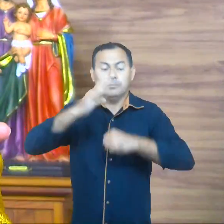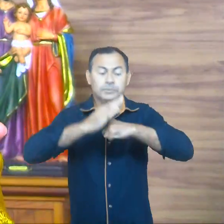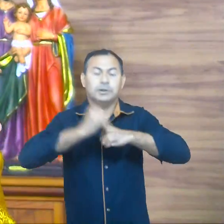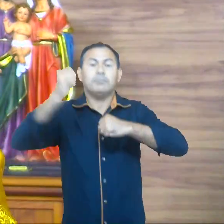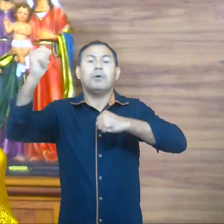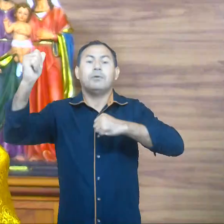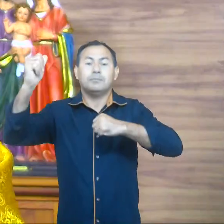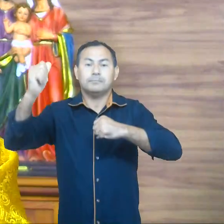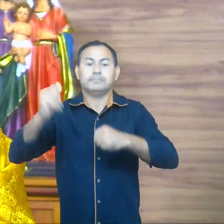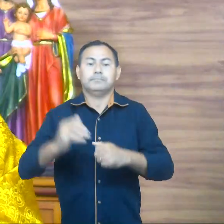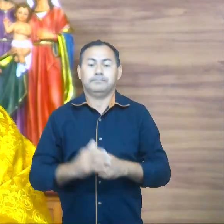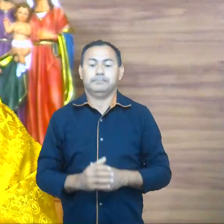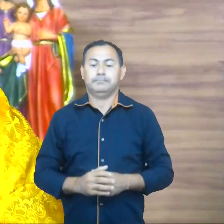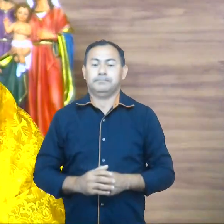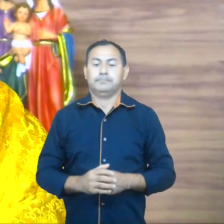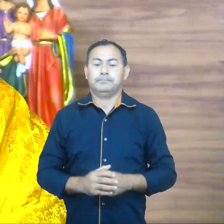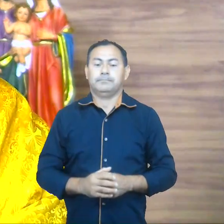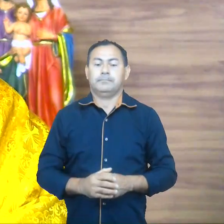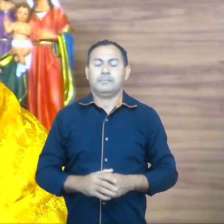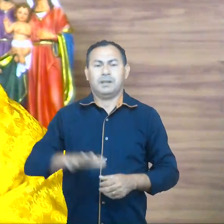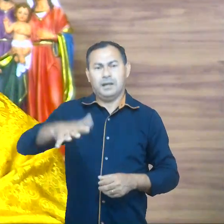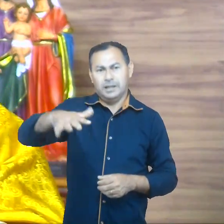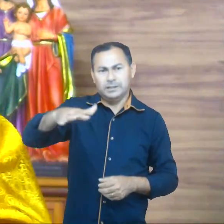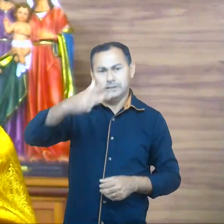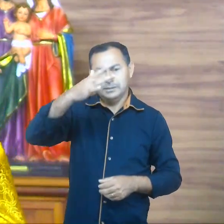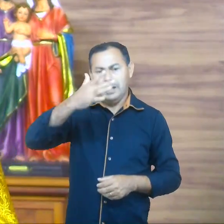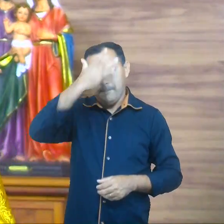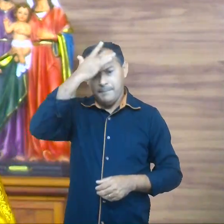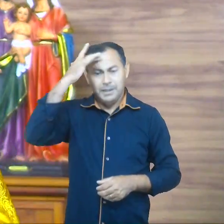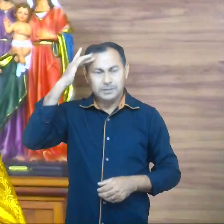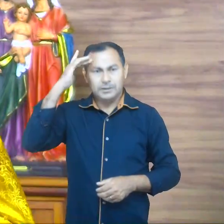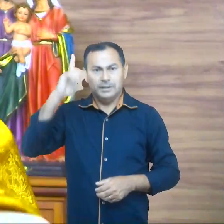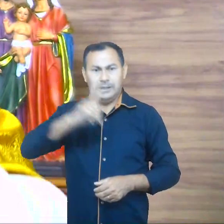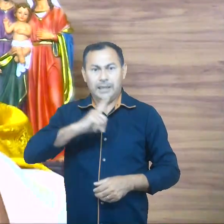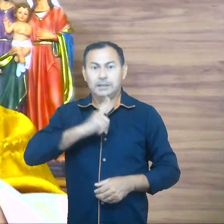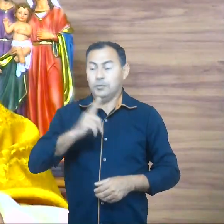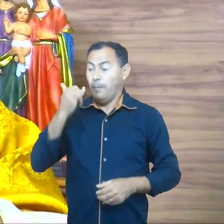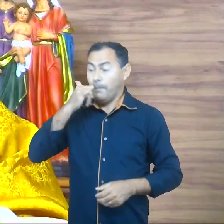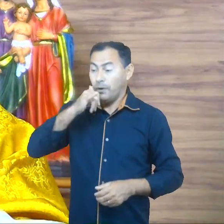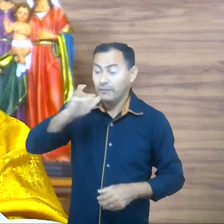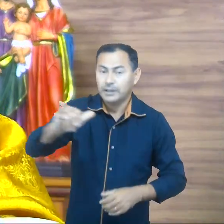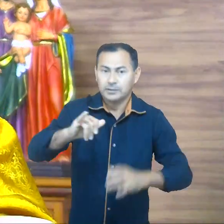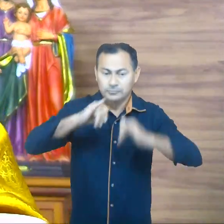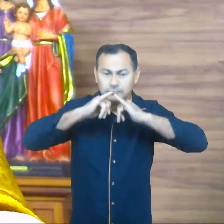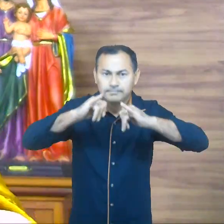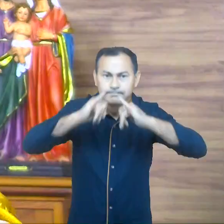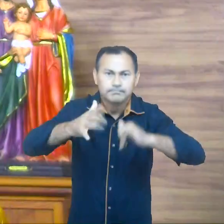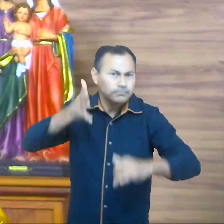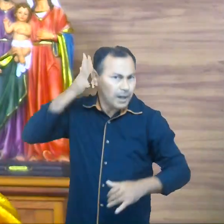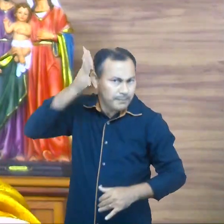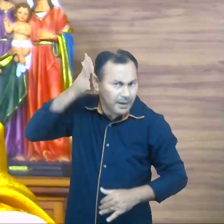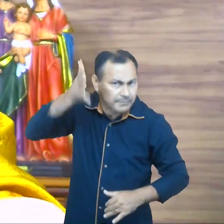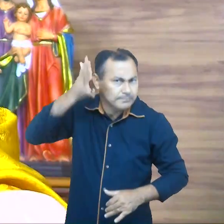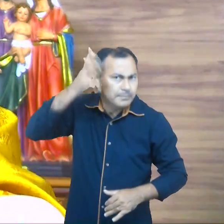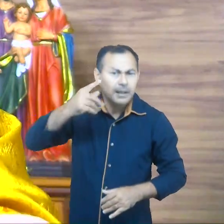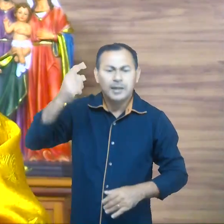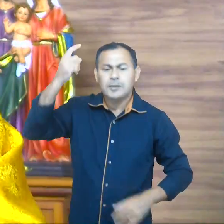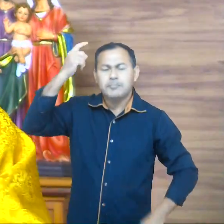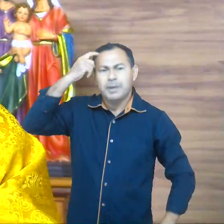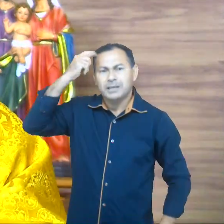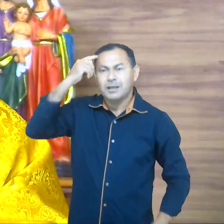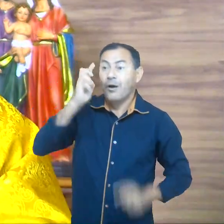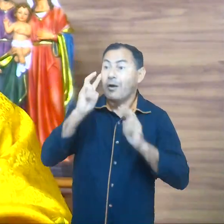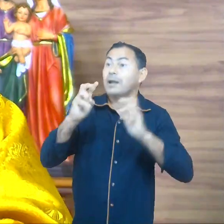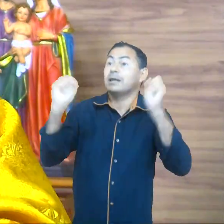chamou. Às vezes a pessoa vê um profeta pregando e pensa que, olha